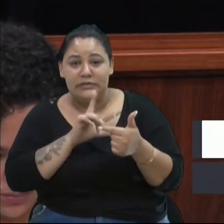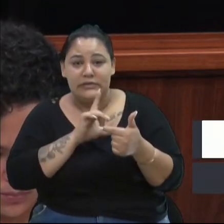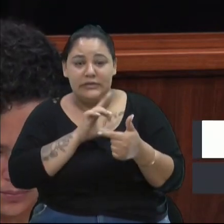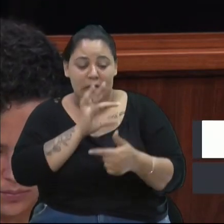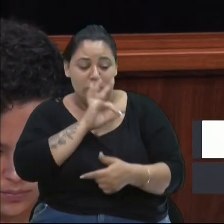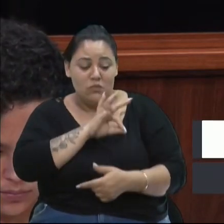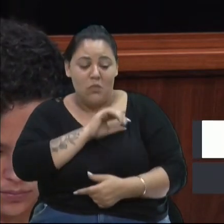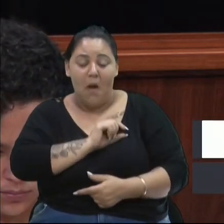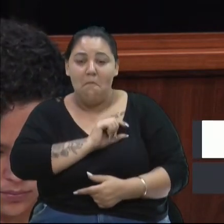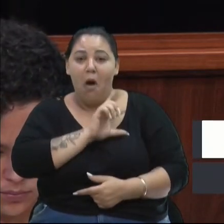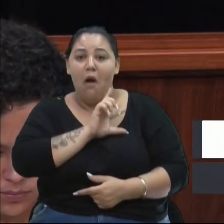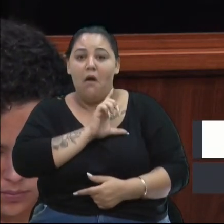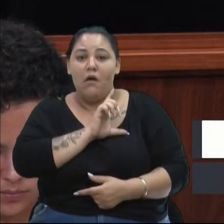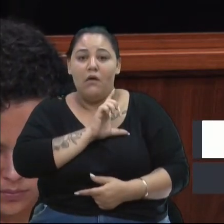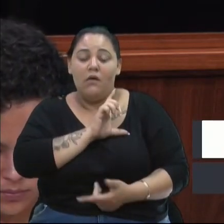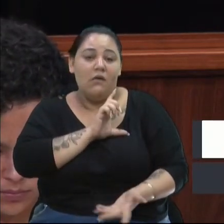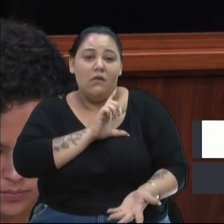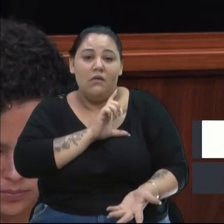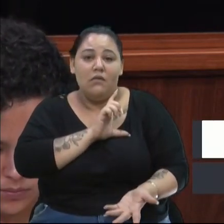salários